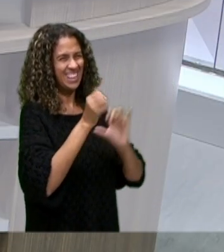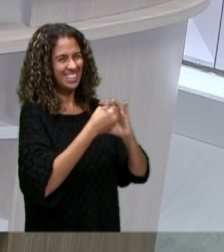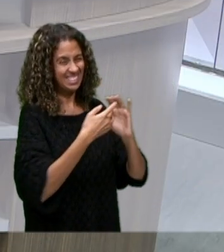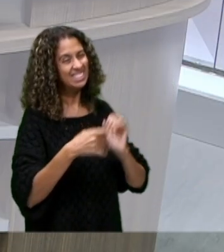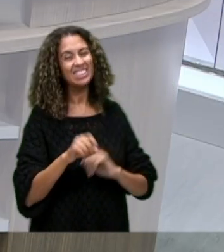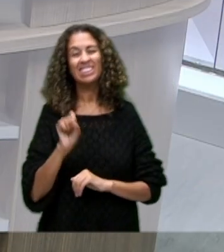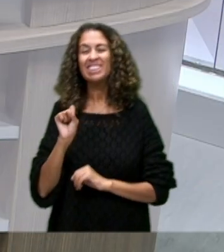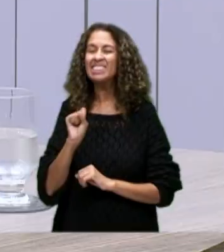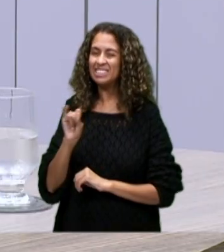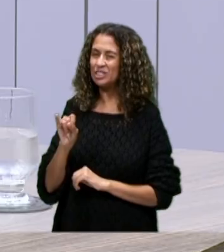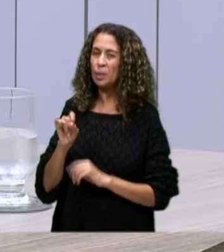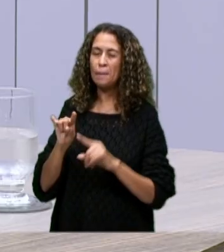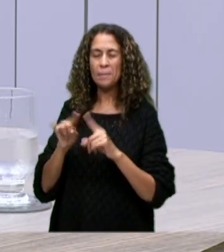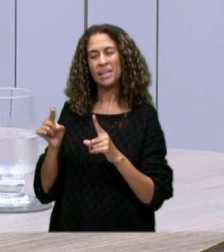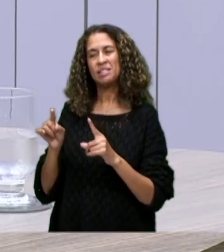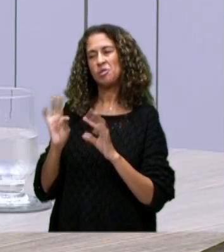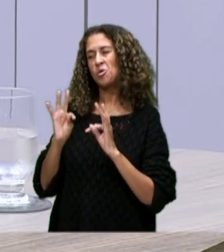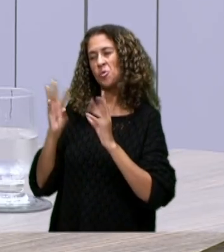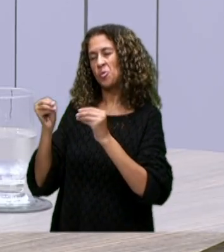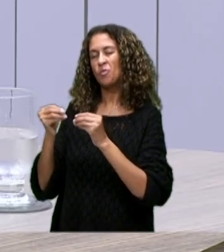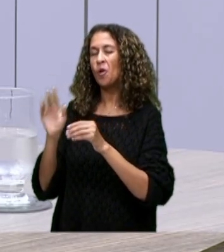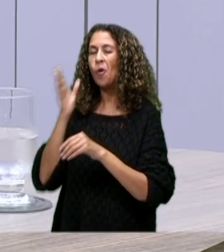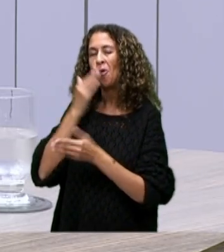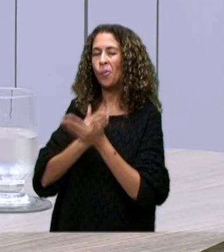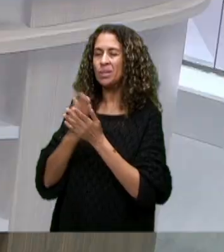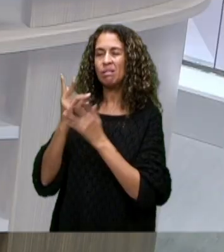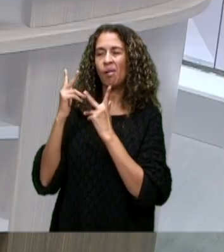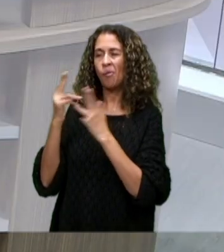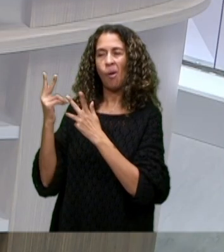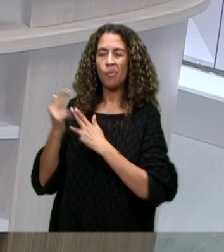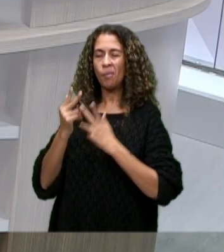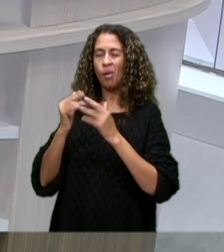Apesar que logo vai todo mundo alagar também, não vai sobrar muita coisa. Né?